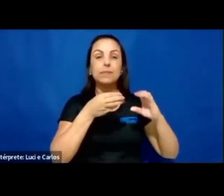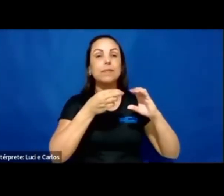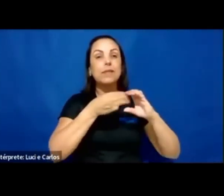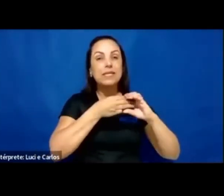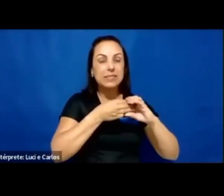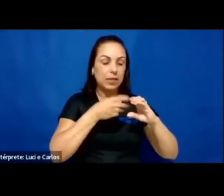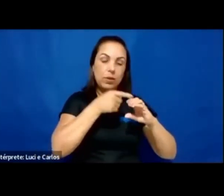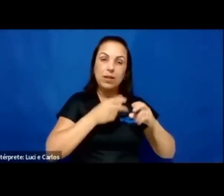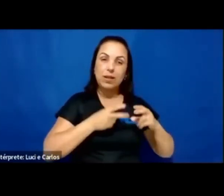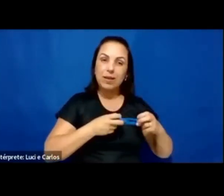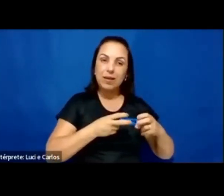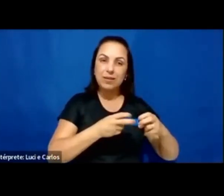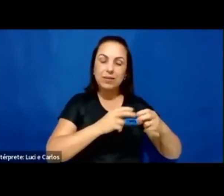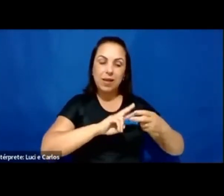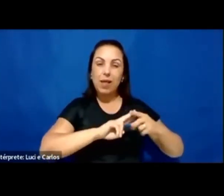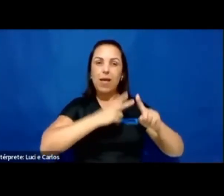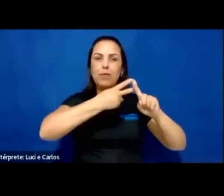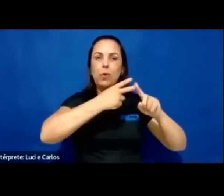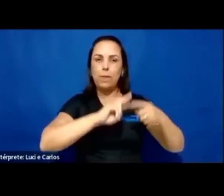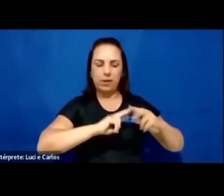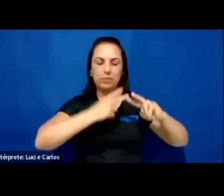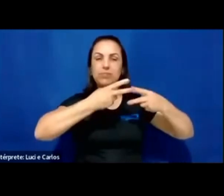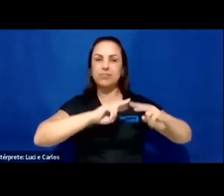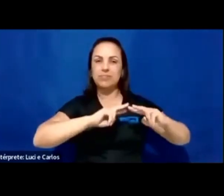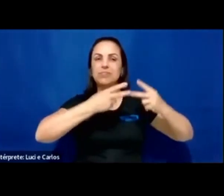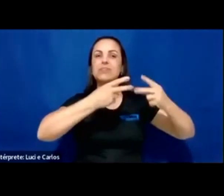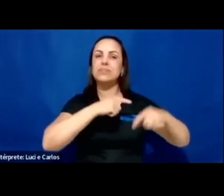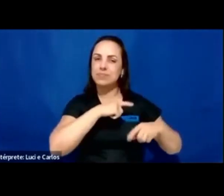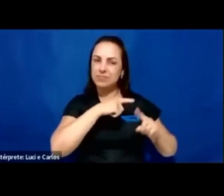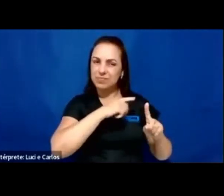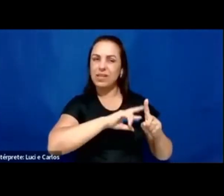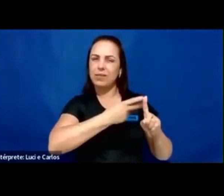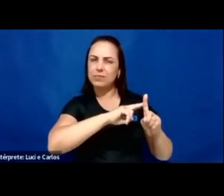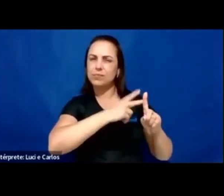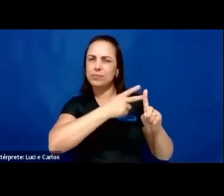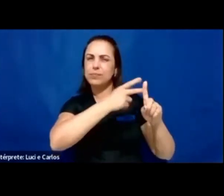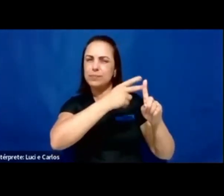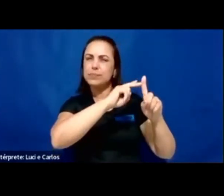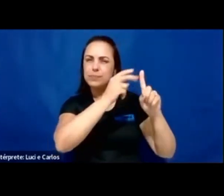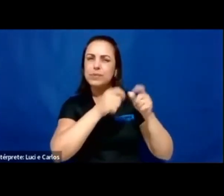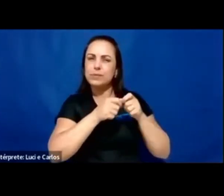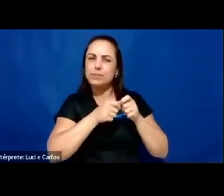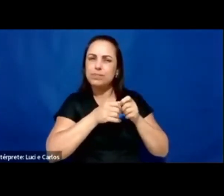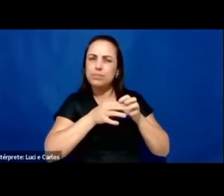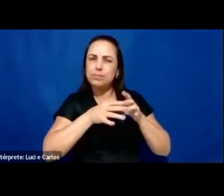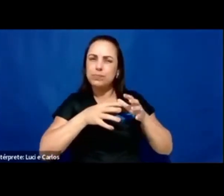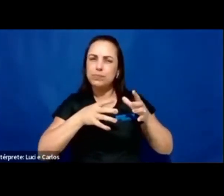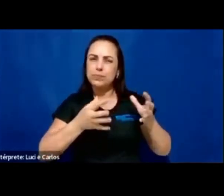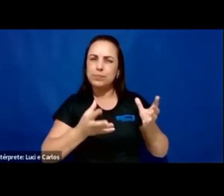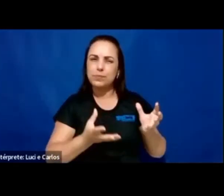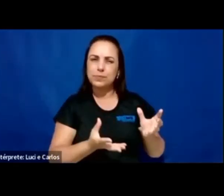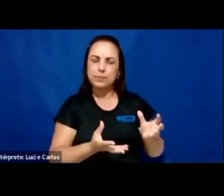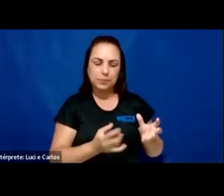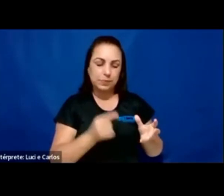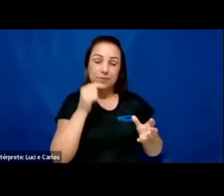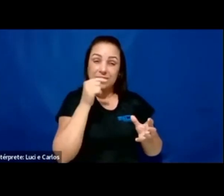consegue replicar sem diminuir o telômero dela. Então ela continua replicando, replicando, replicando, replicando, ela fica imortal. Olha